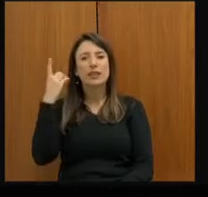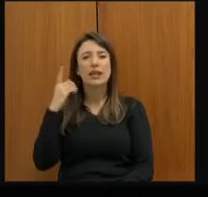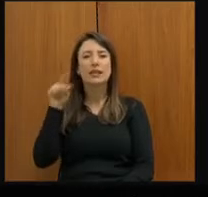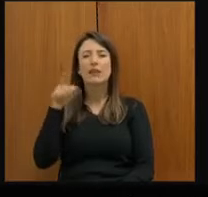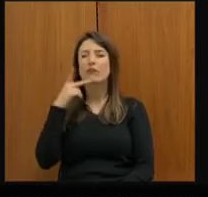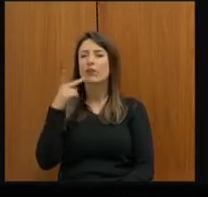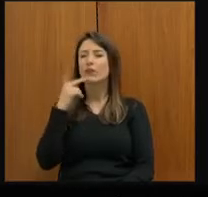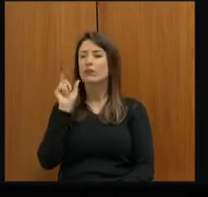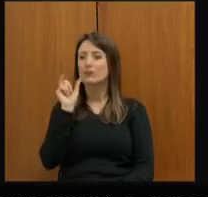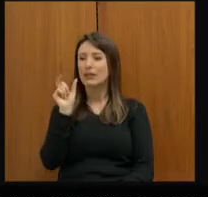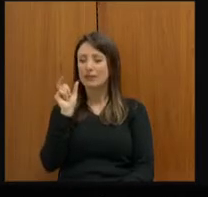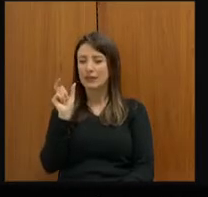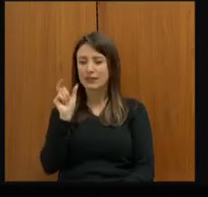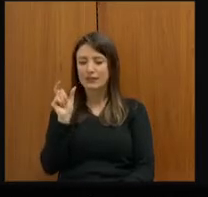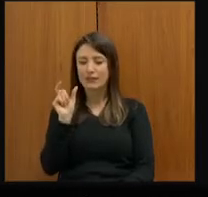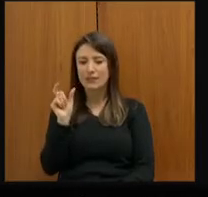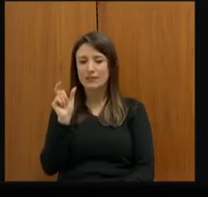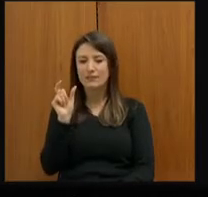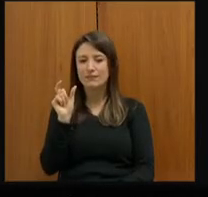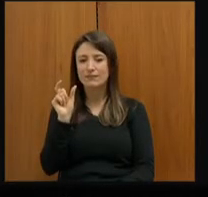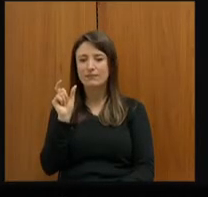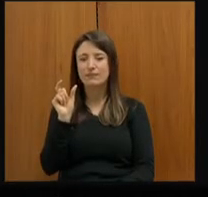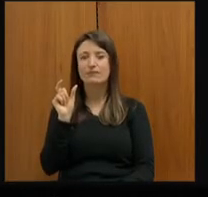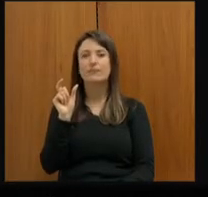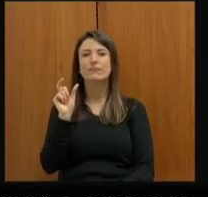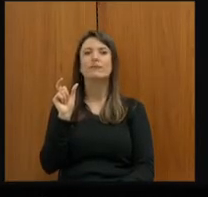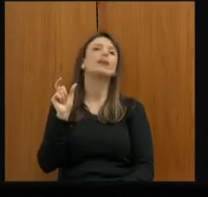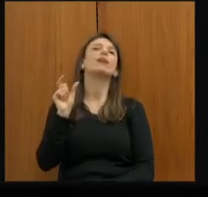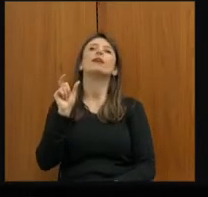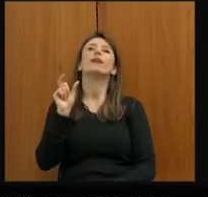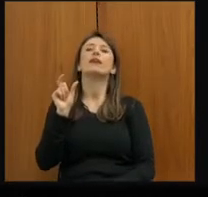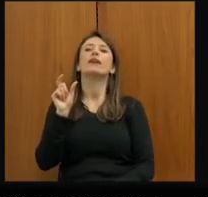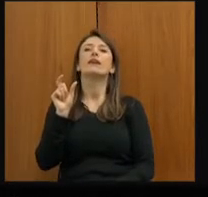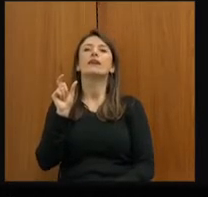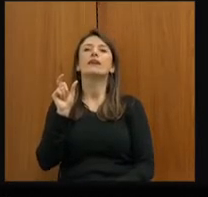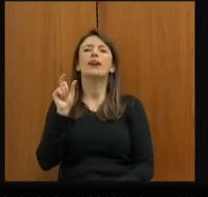palavra e é virtualmente